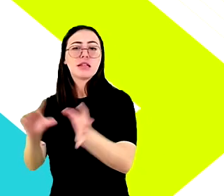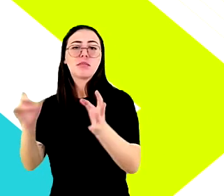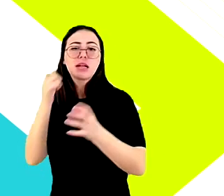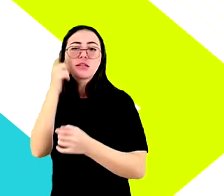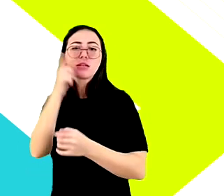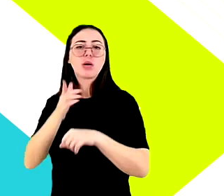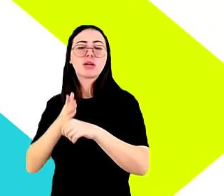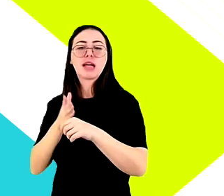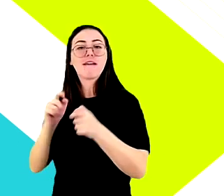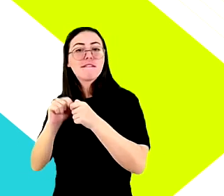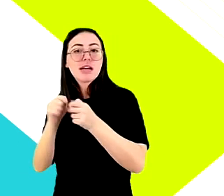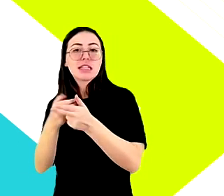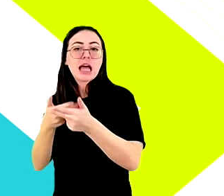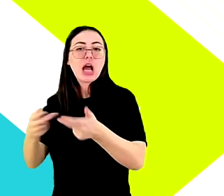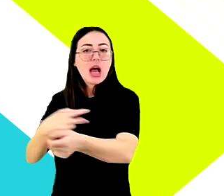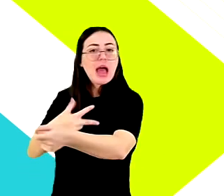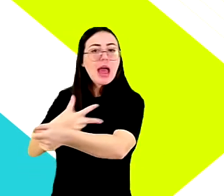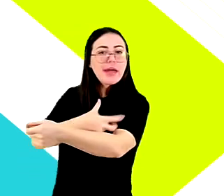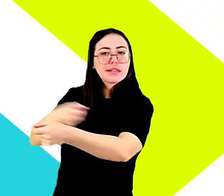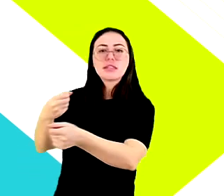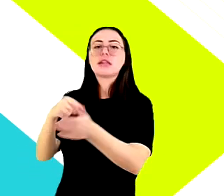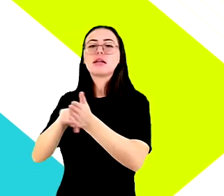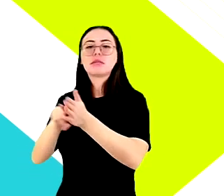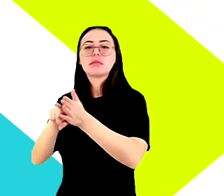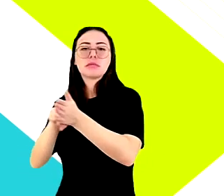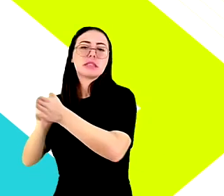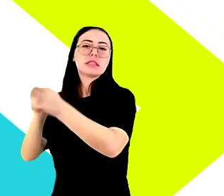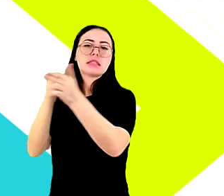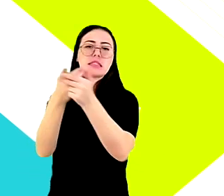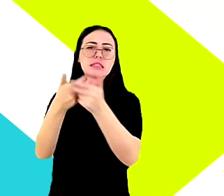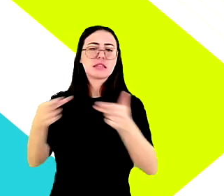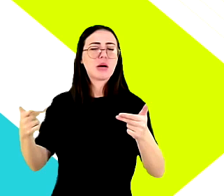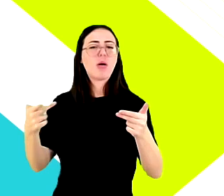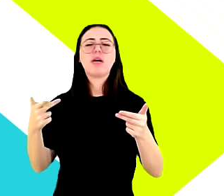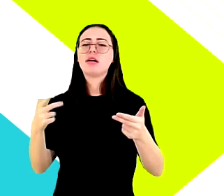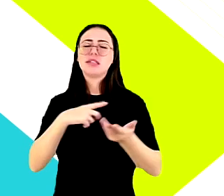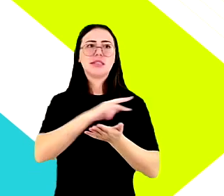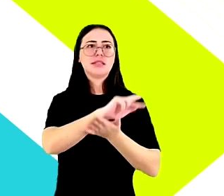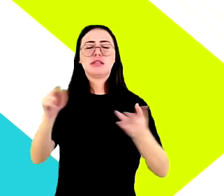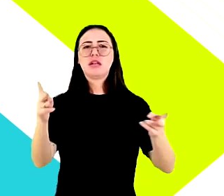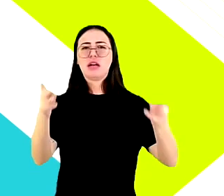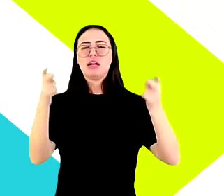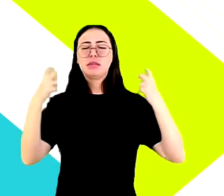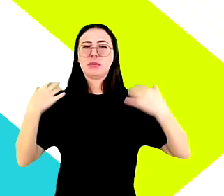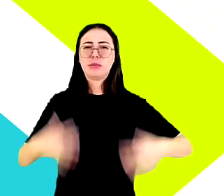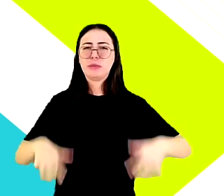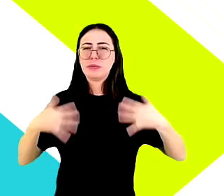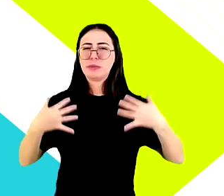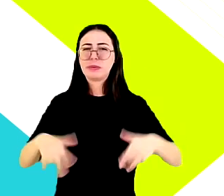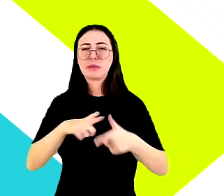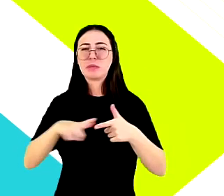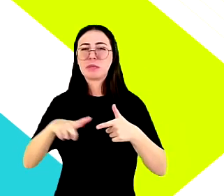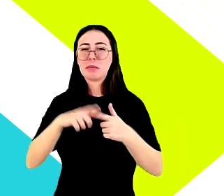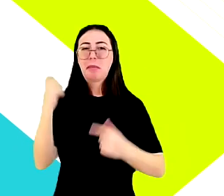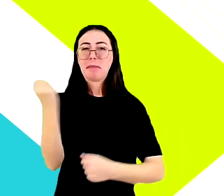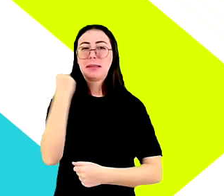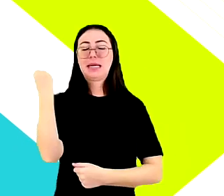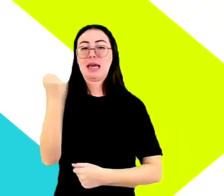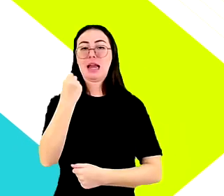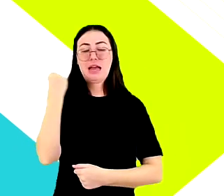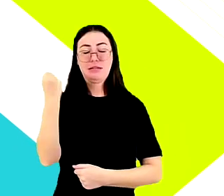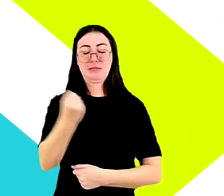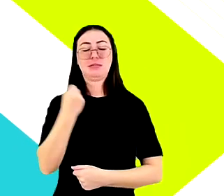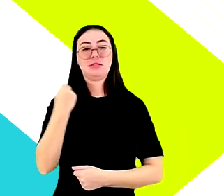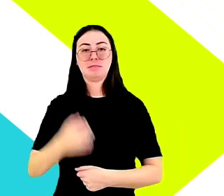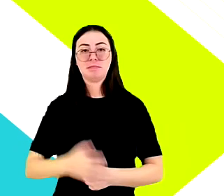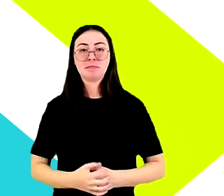operadoras não atrasando os hospitais e por aí vai. Então, é realmente uma problemática complexa, um setor complexo que a gente tem hoje em dia. Né?